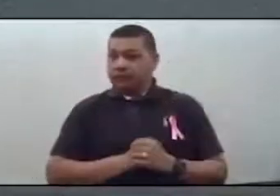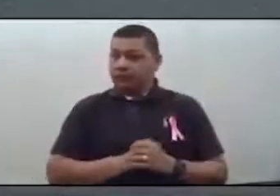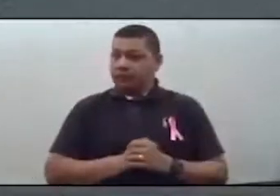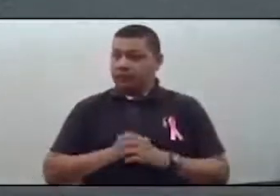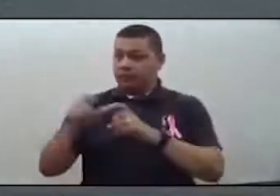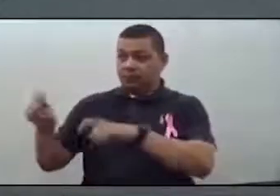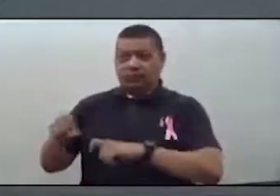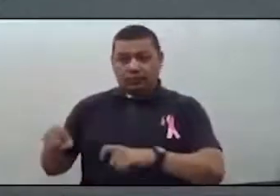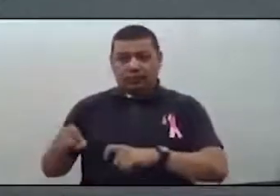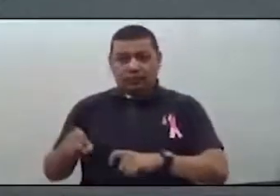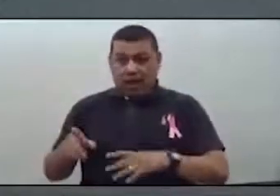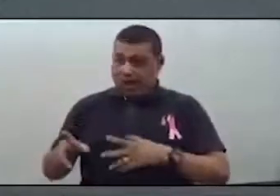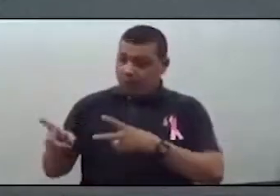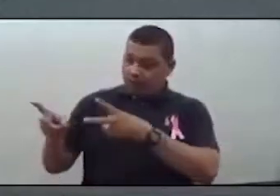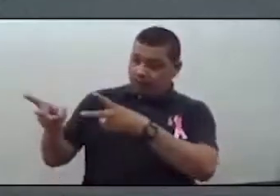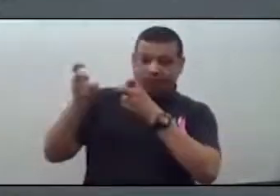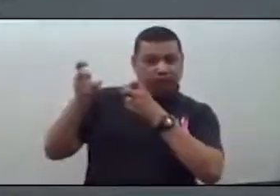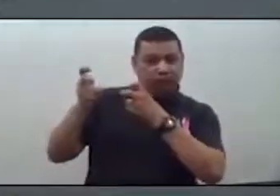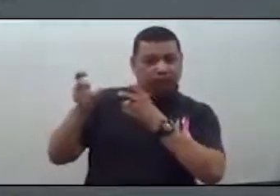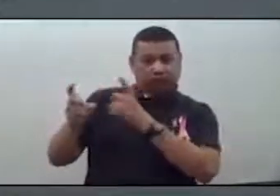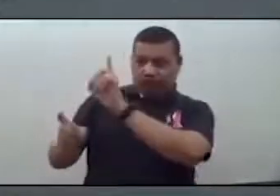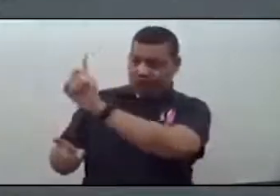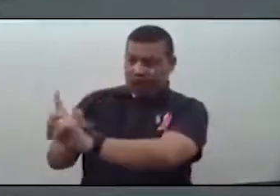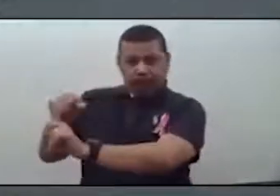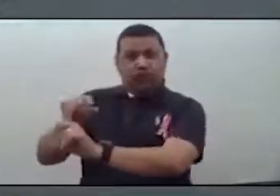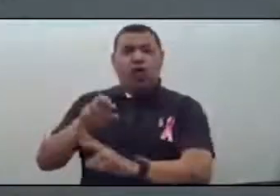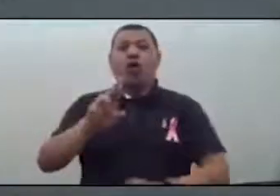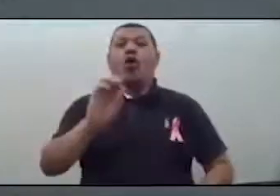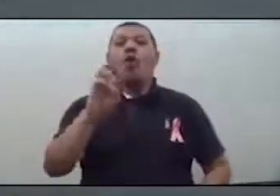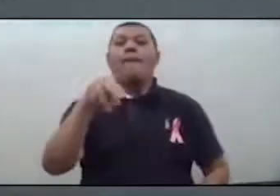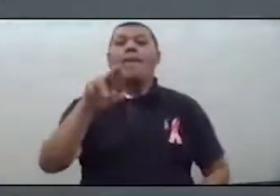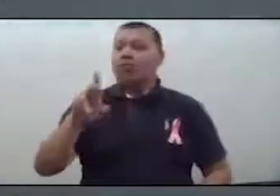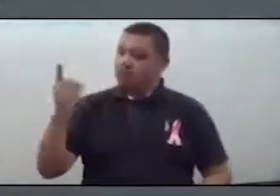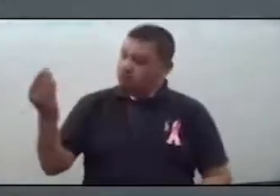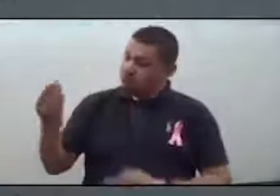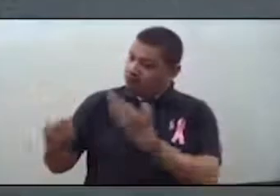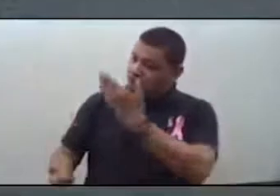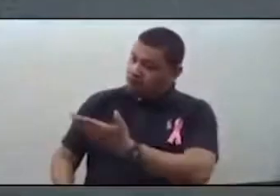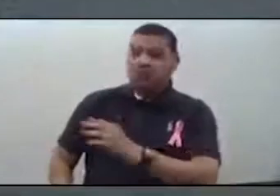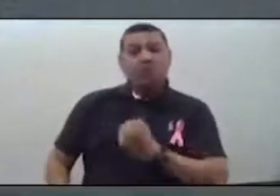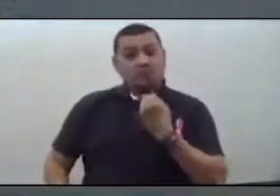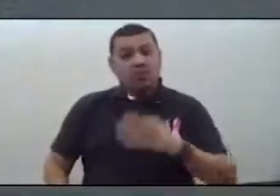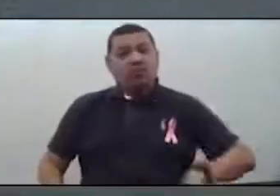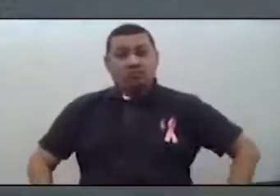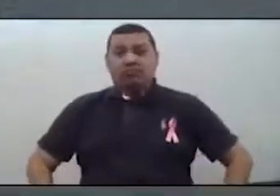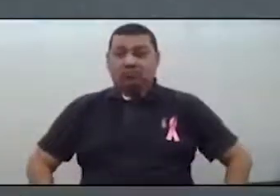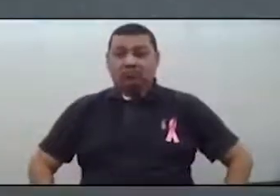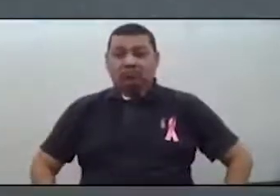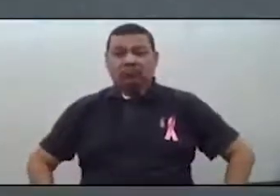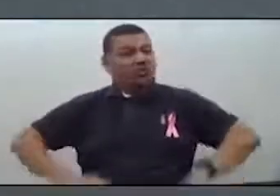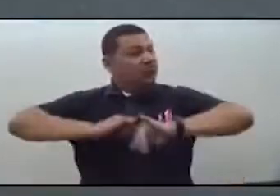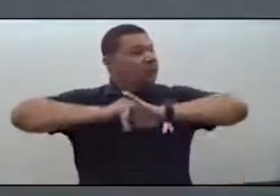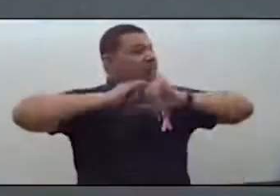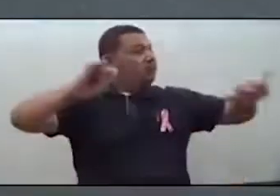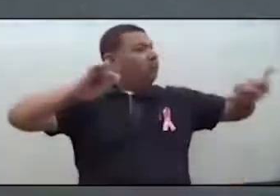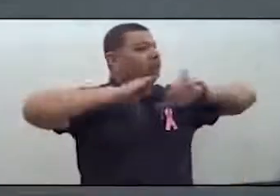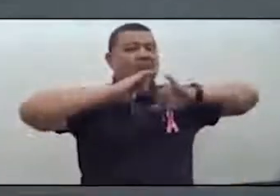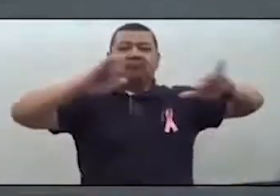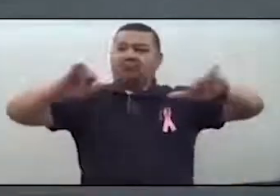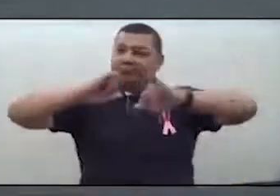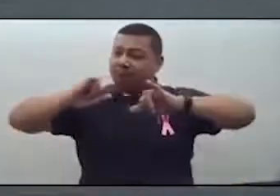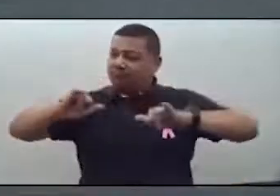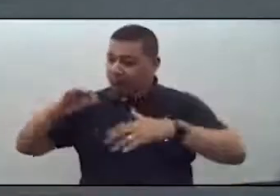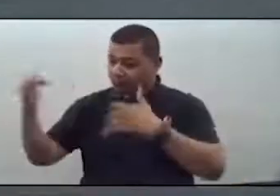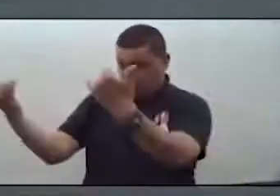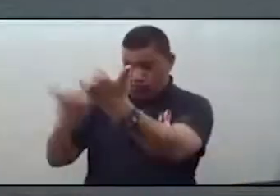vejo o vereador Romeu encabeçando isso, principalmente em relação a informações e formas de melhorar o seu